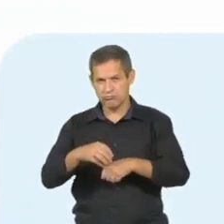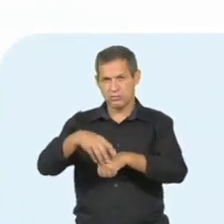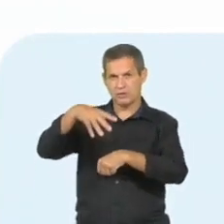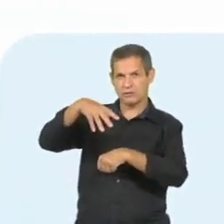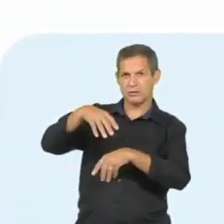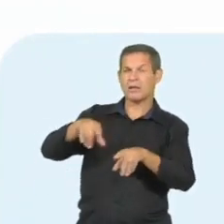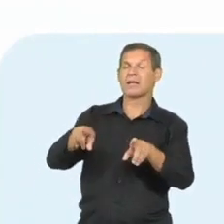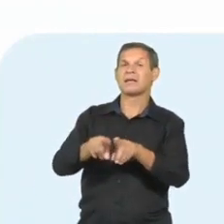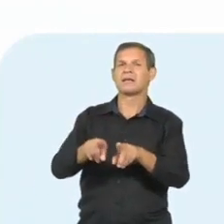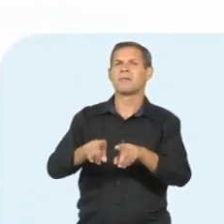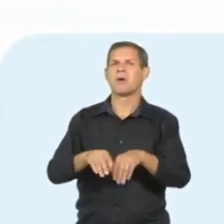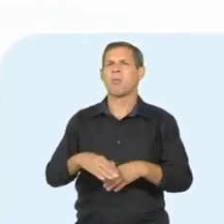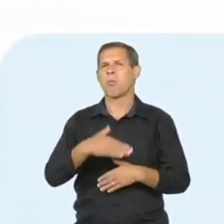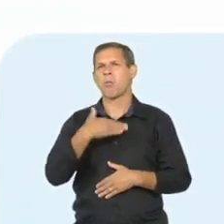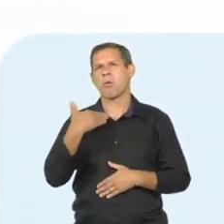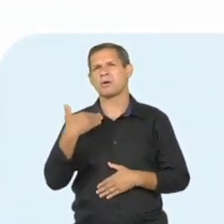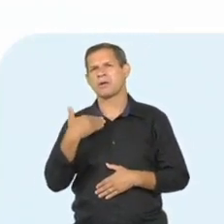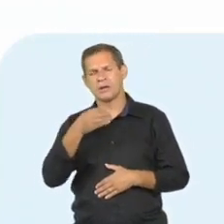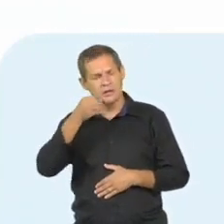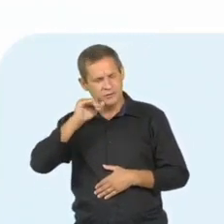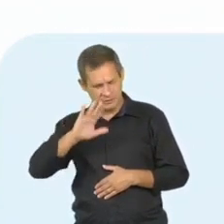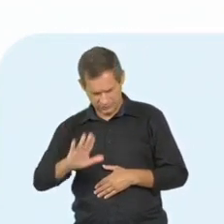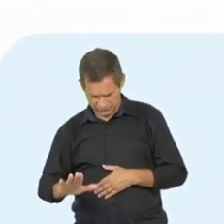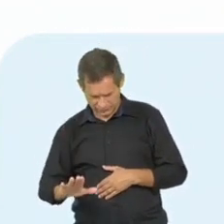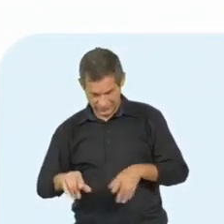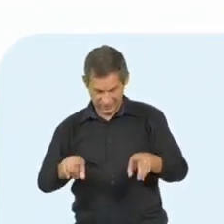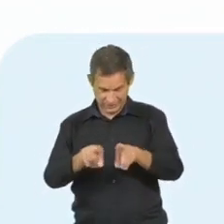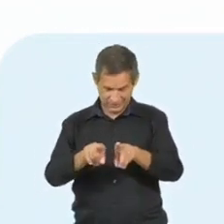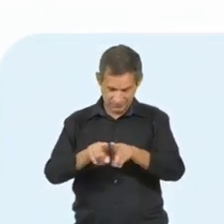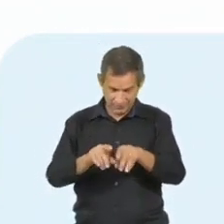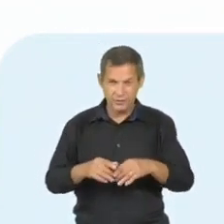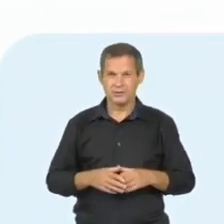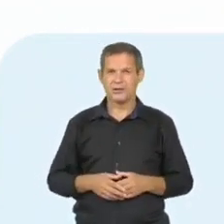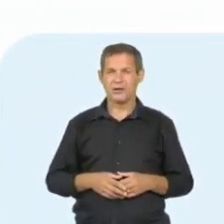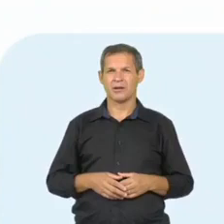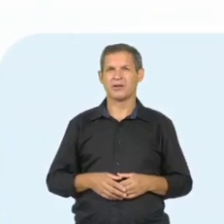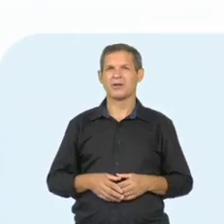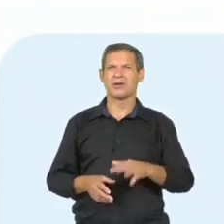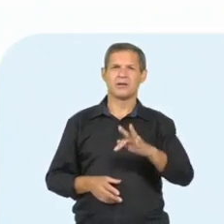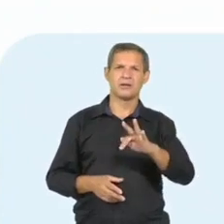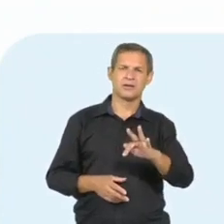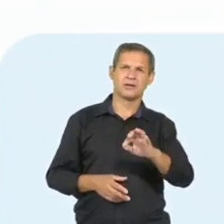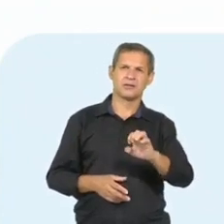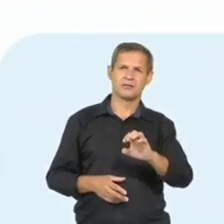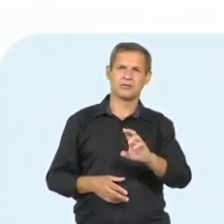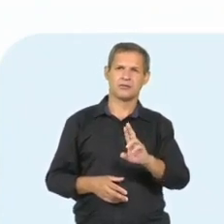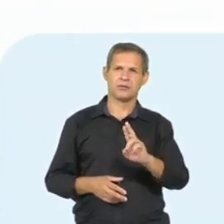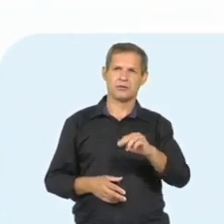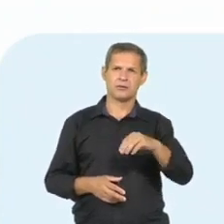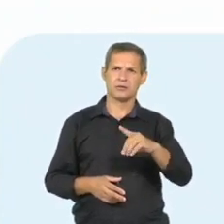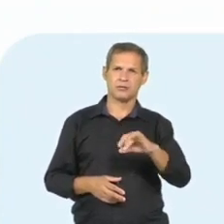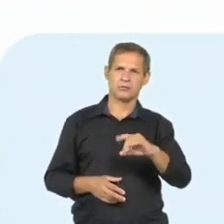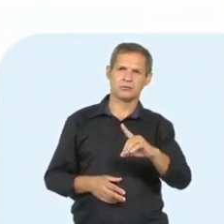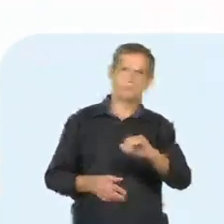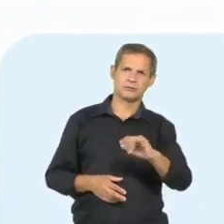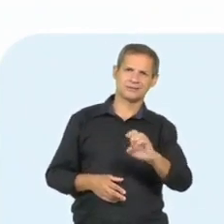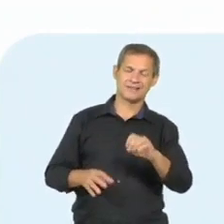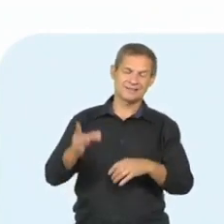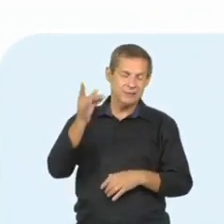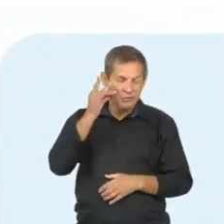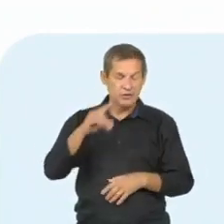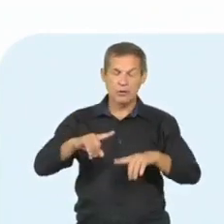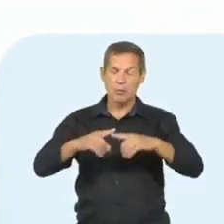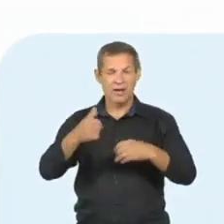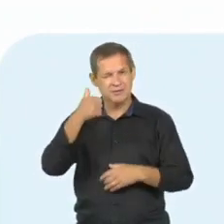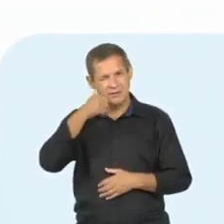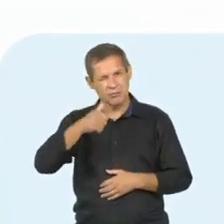infecciosas, mortalidade infantil e fecundidade. Ela está mais presente no sexo